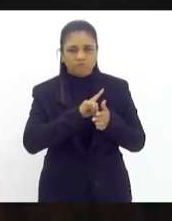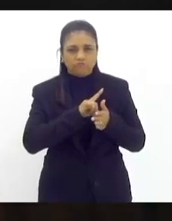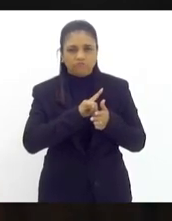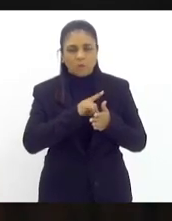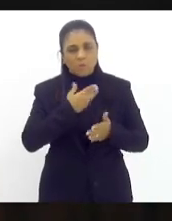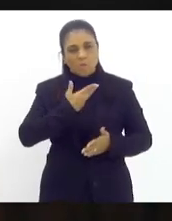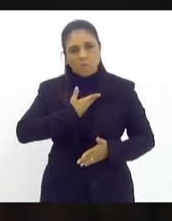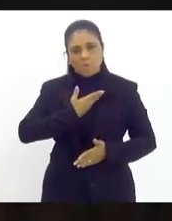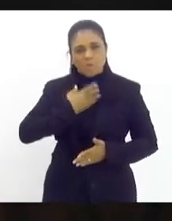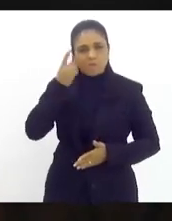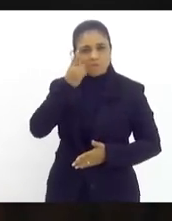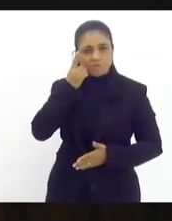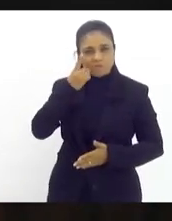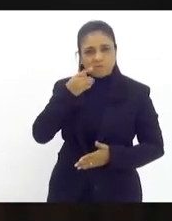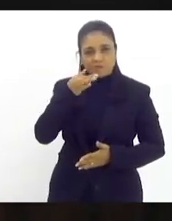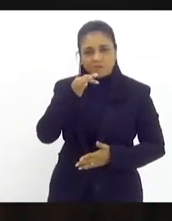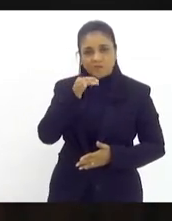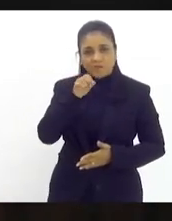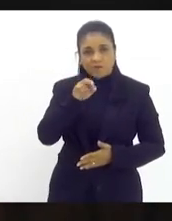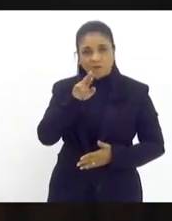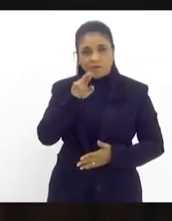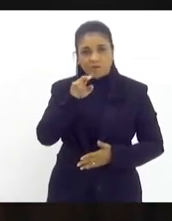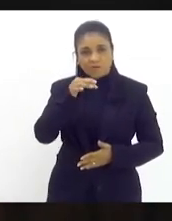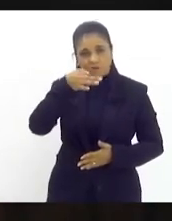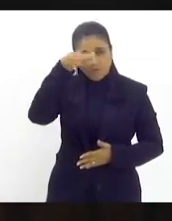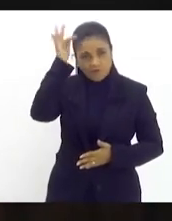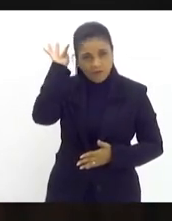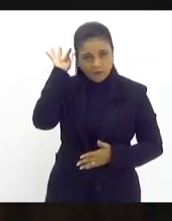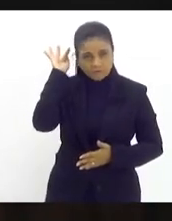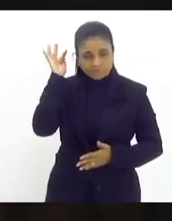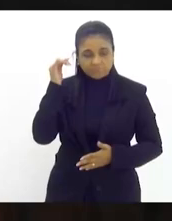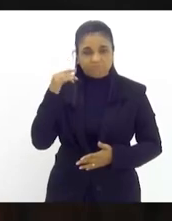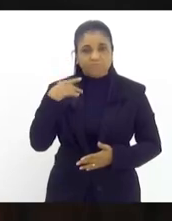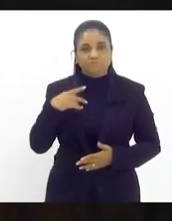nobre amigo deputado Fred Pacheco por favor